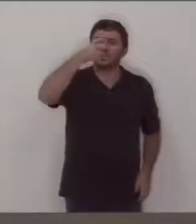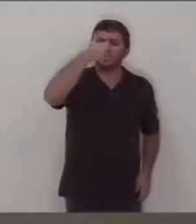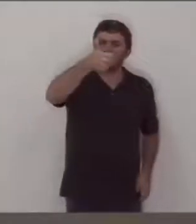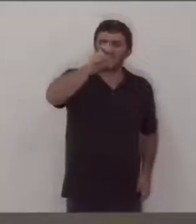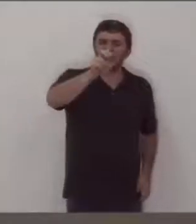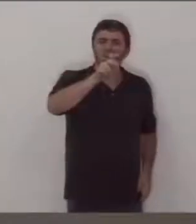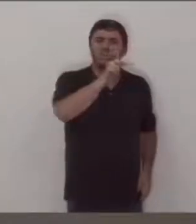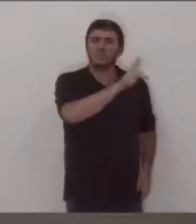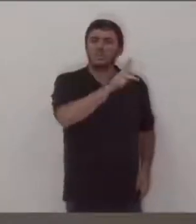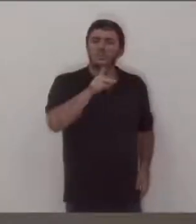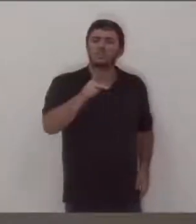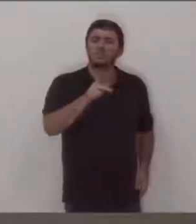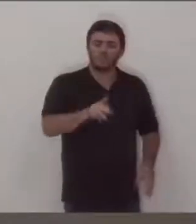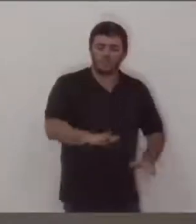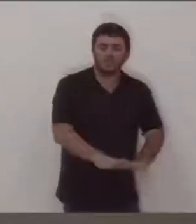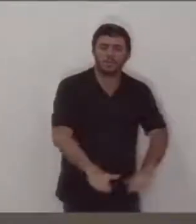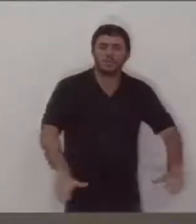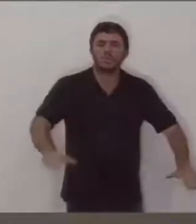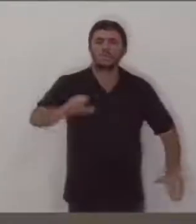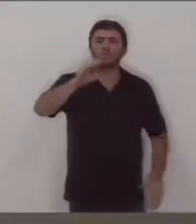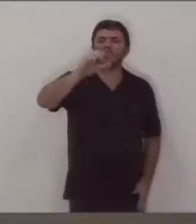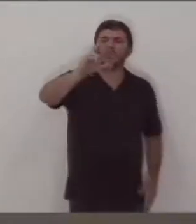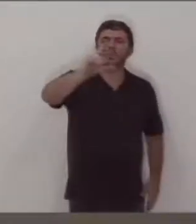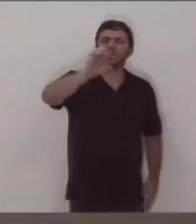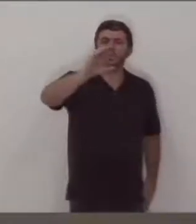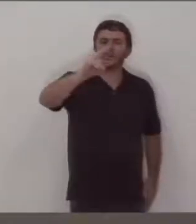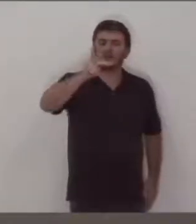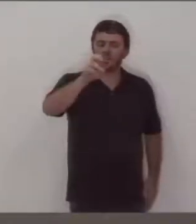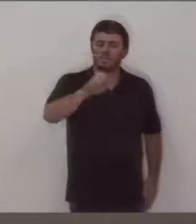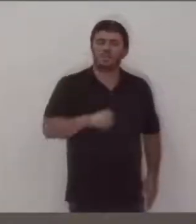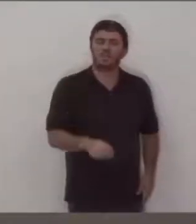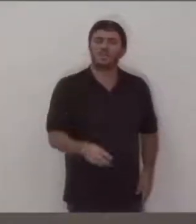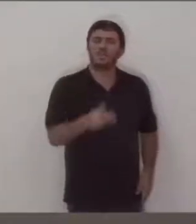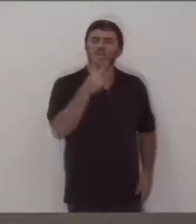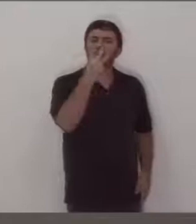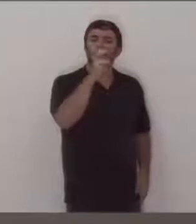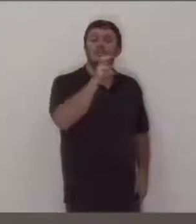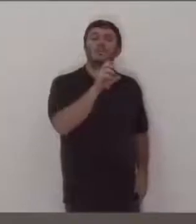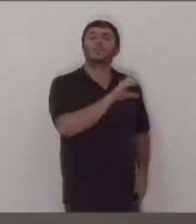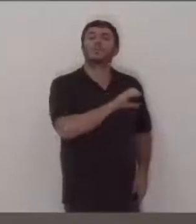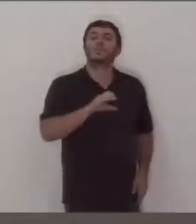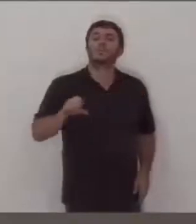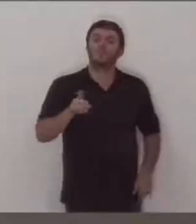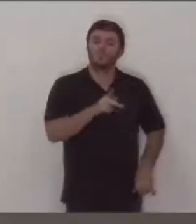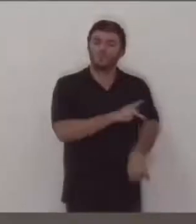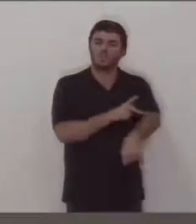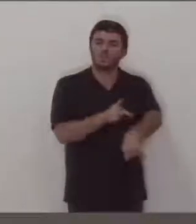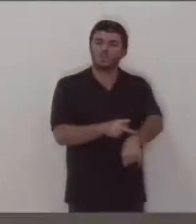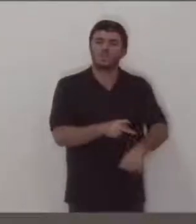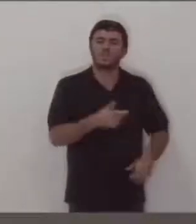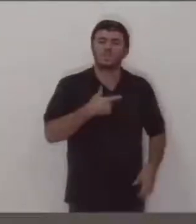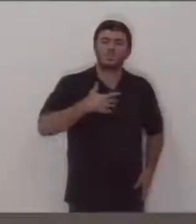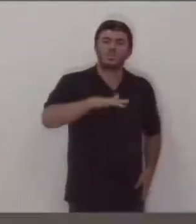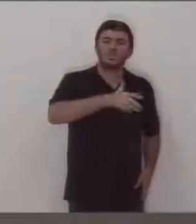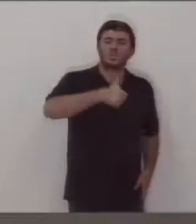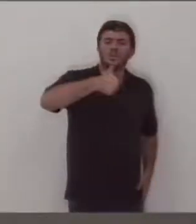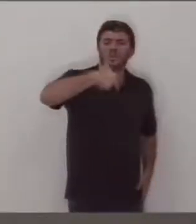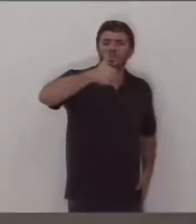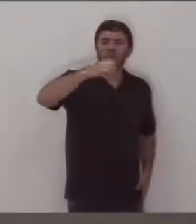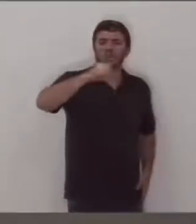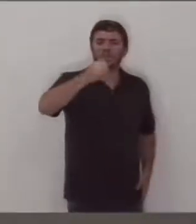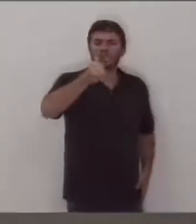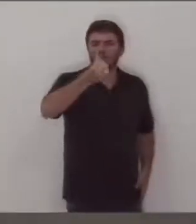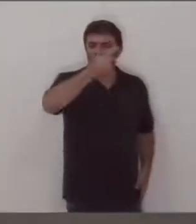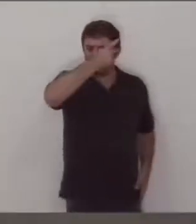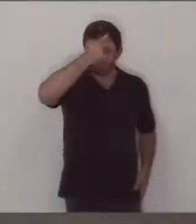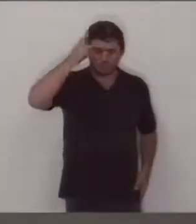16 vice-diretores, 35 coordenadores pedagógicos, num total de 106 funções gratificadas que a gente aprovou aqui, um